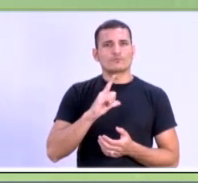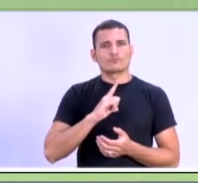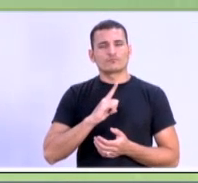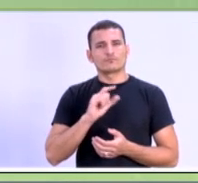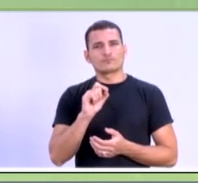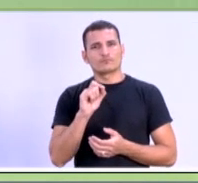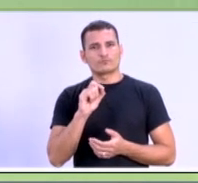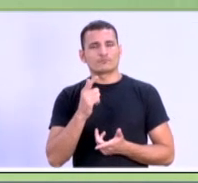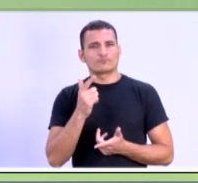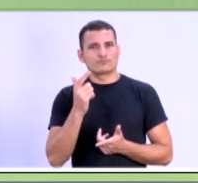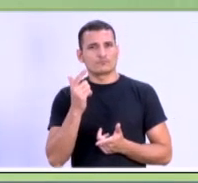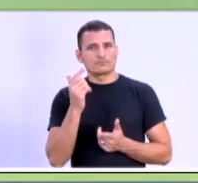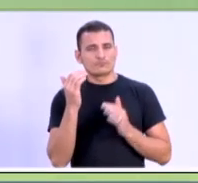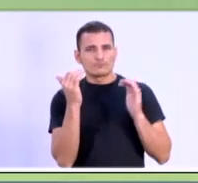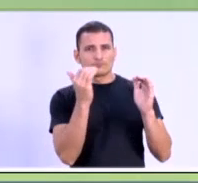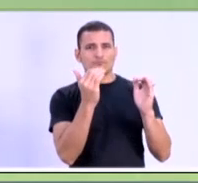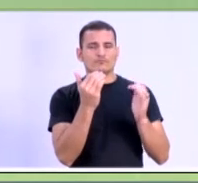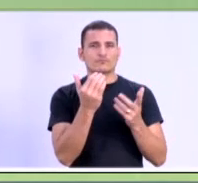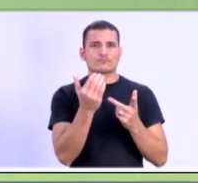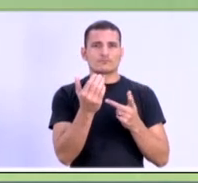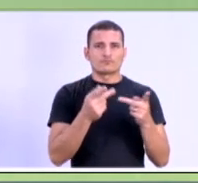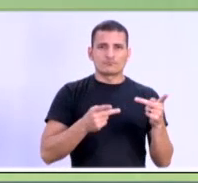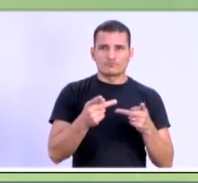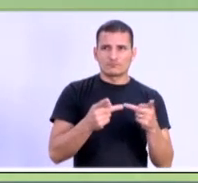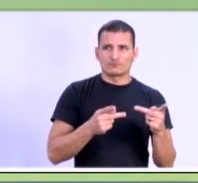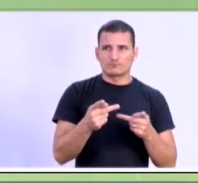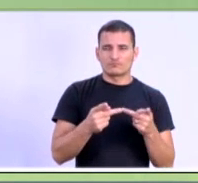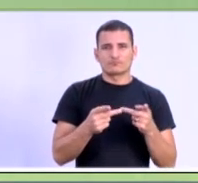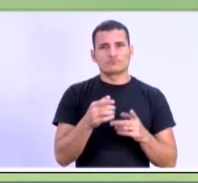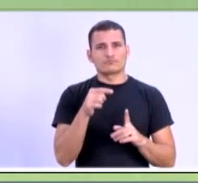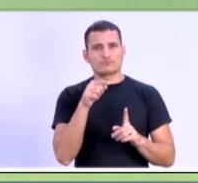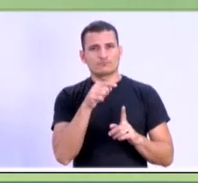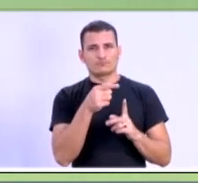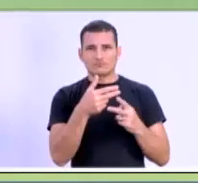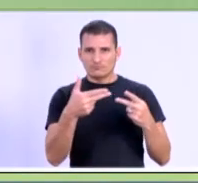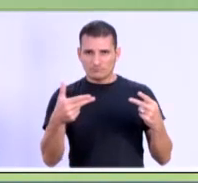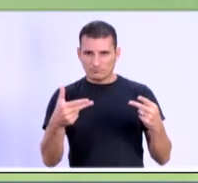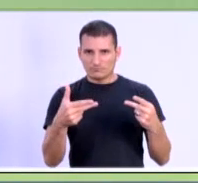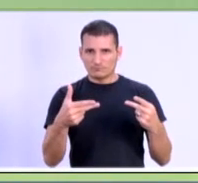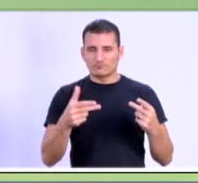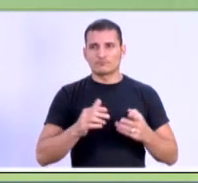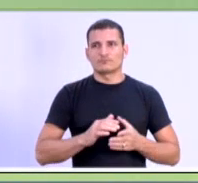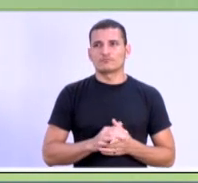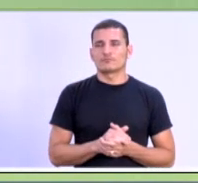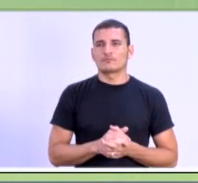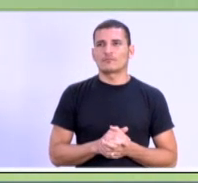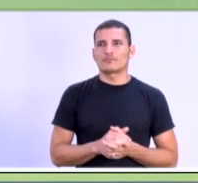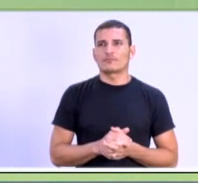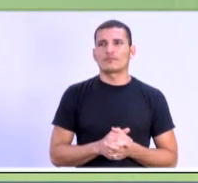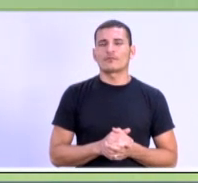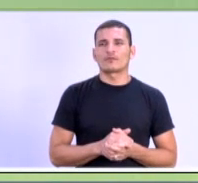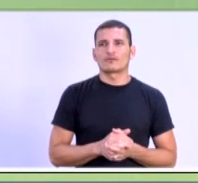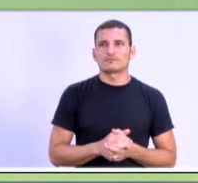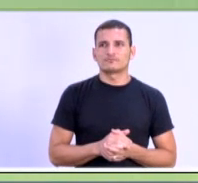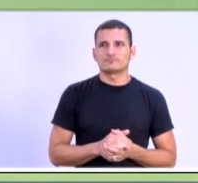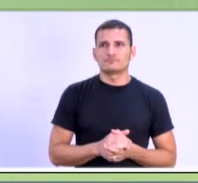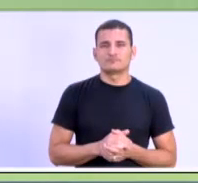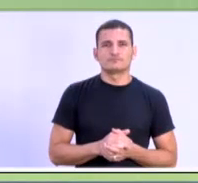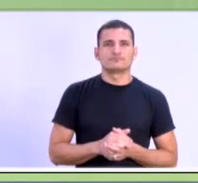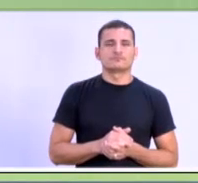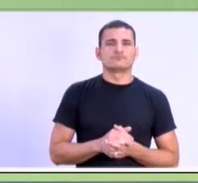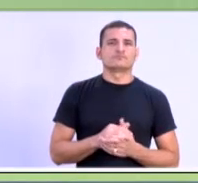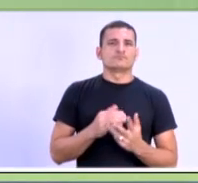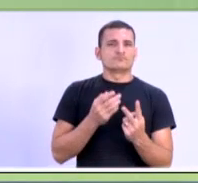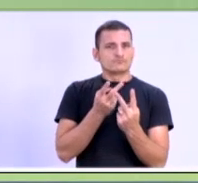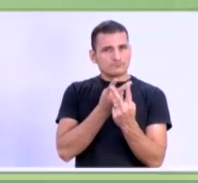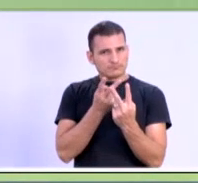segue as ideias, o projeto definido acerca daquele objeto através da classe. Então, gente, os 2 conceitos que nós vamos